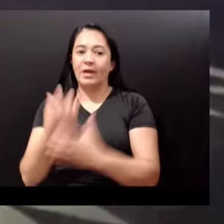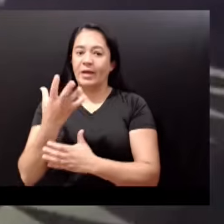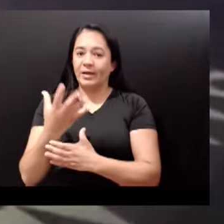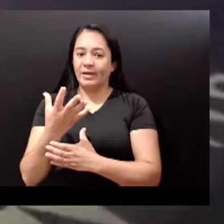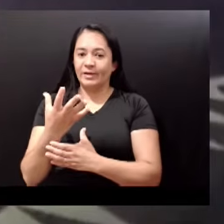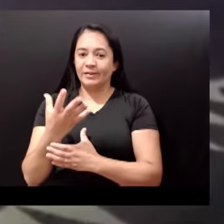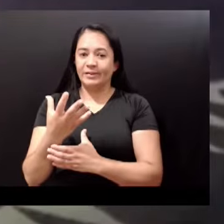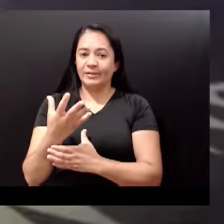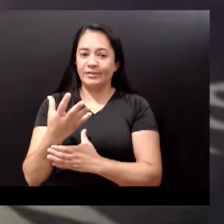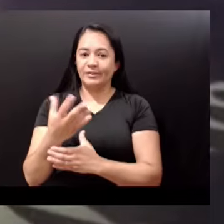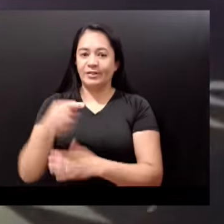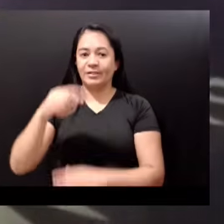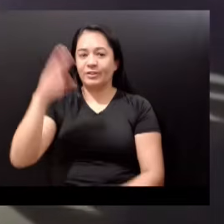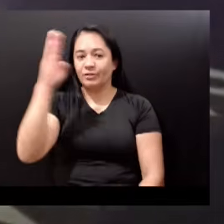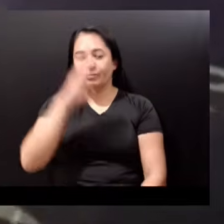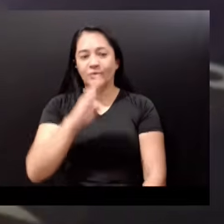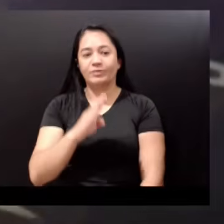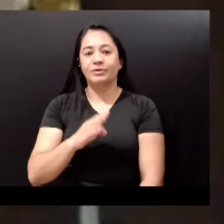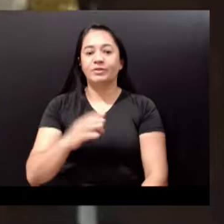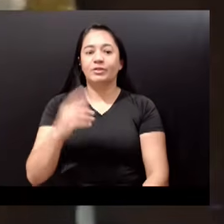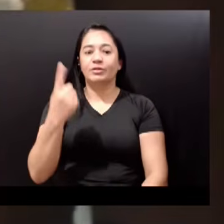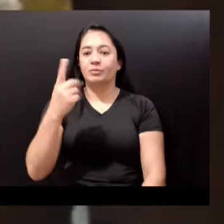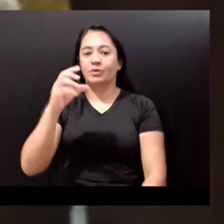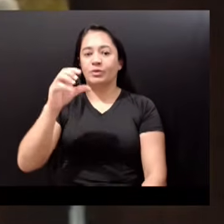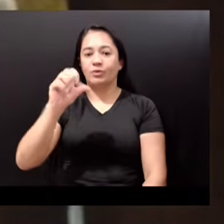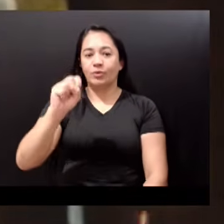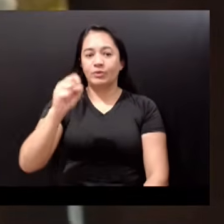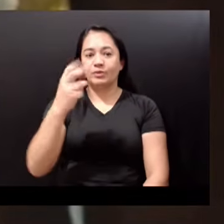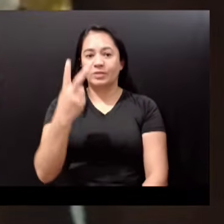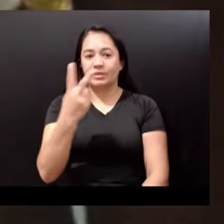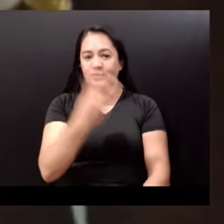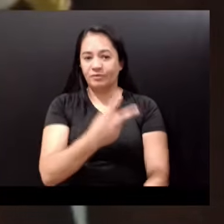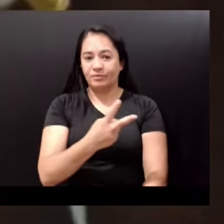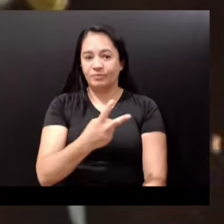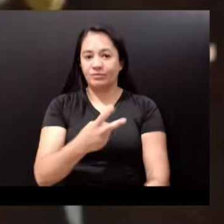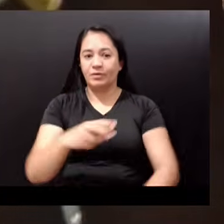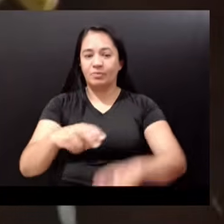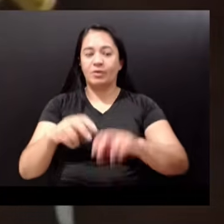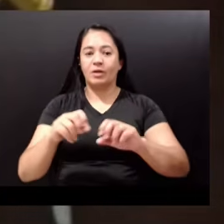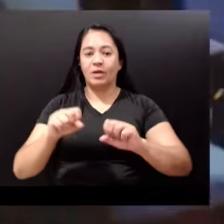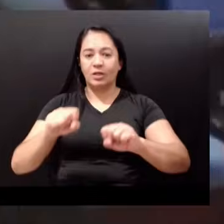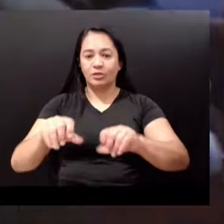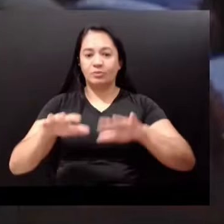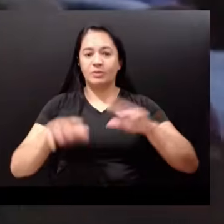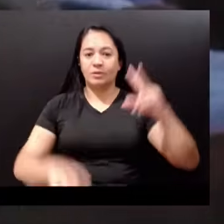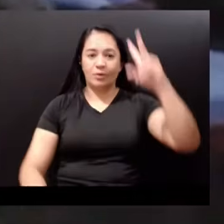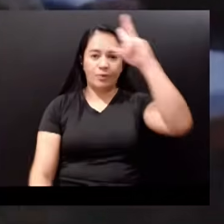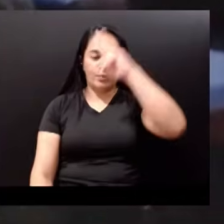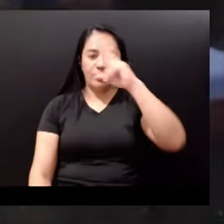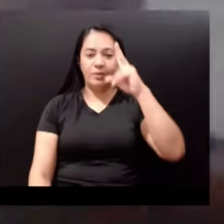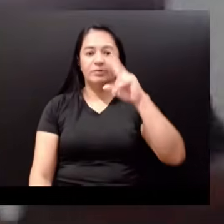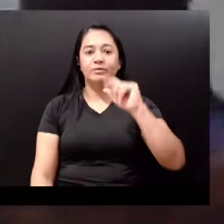GOB, em 1822, por uma sessão histórica, inclusive com um discurso de defesa